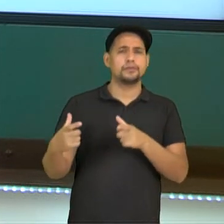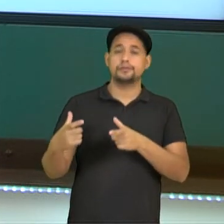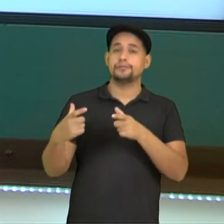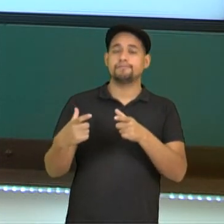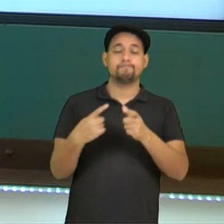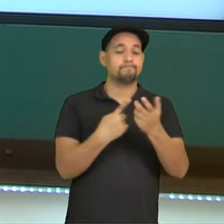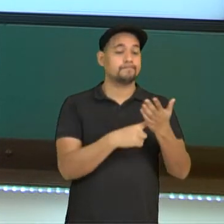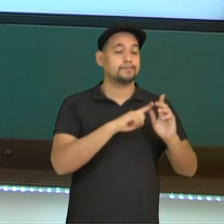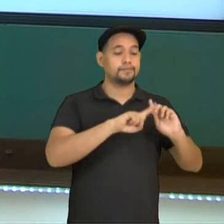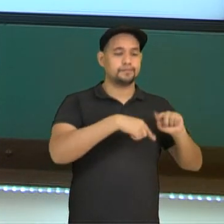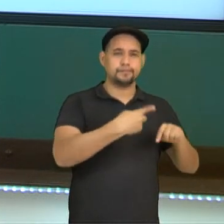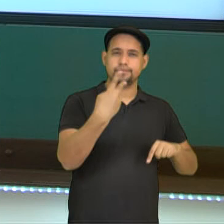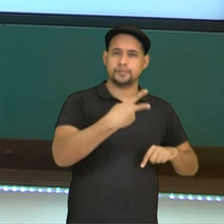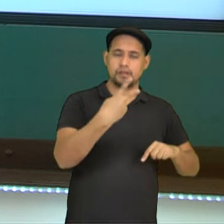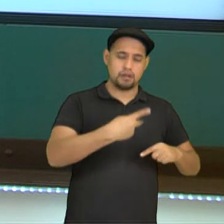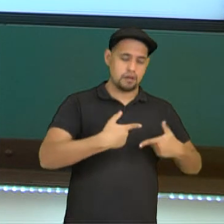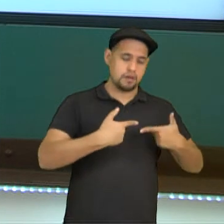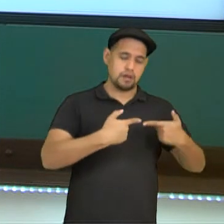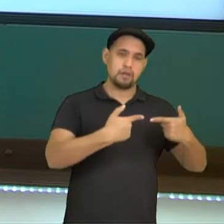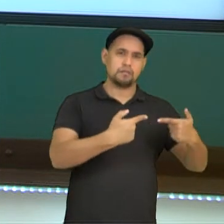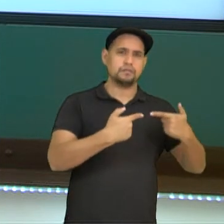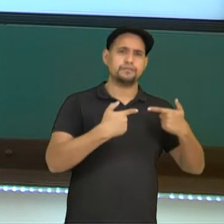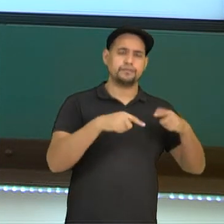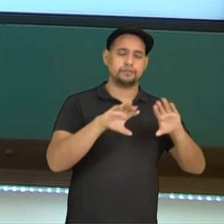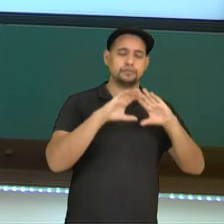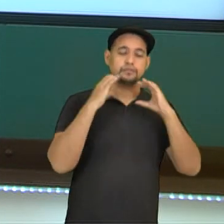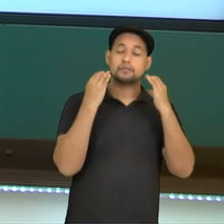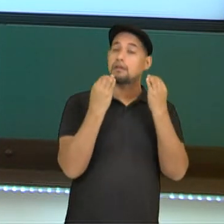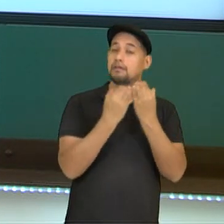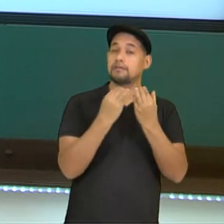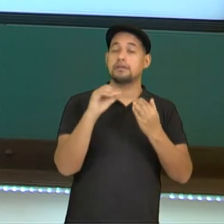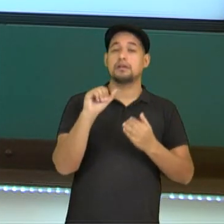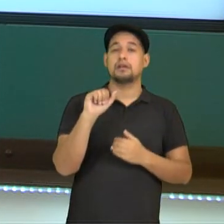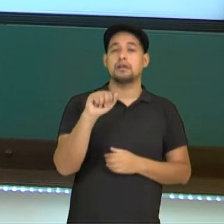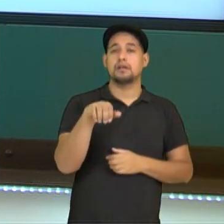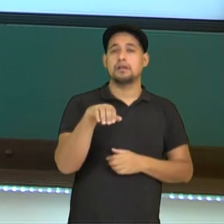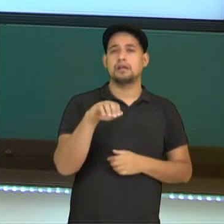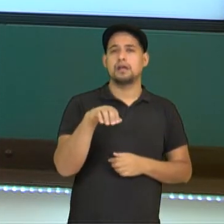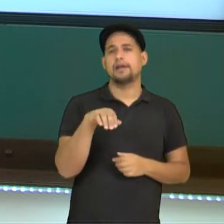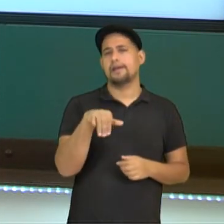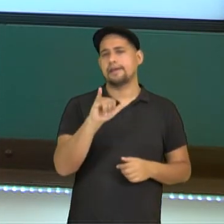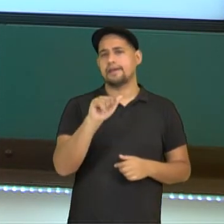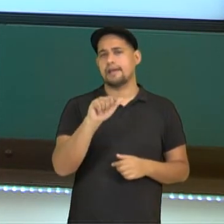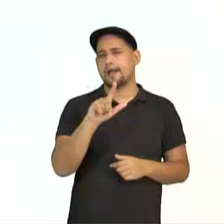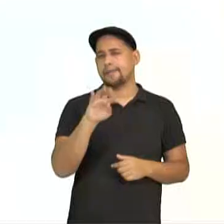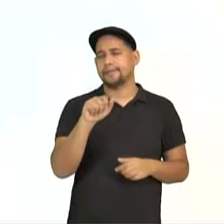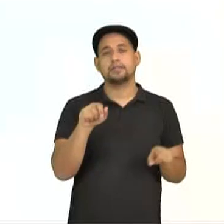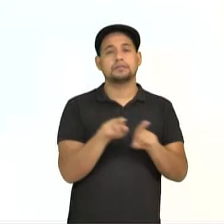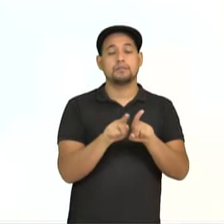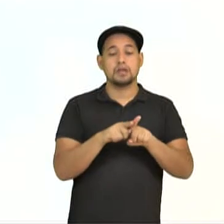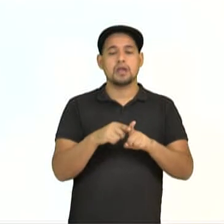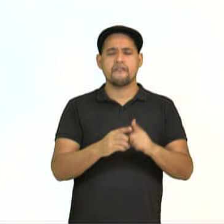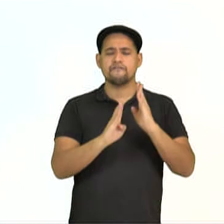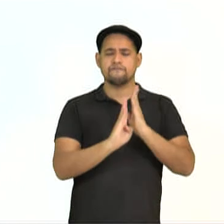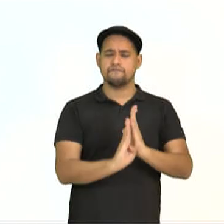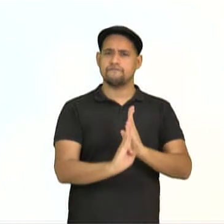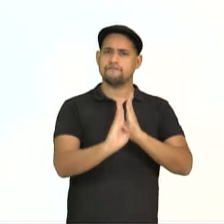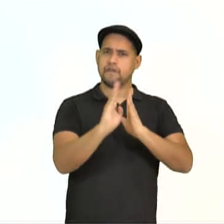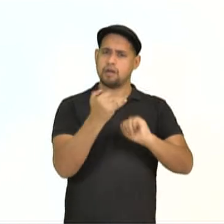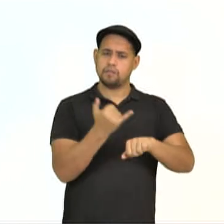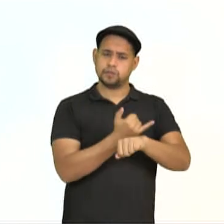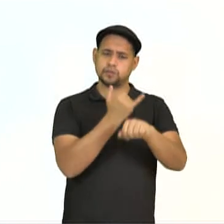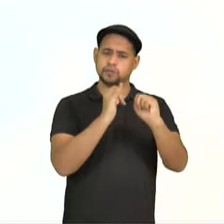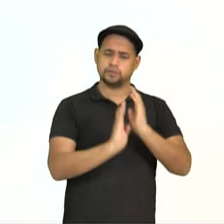tratados depois da Segunda Guerra Mundial, a Conferência de Alta, a Conferência de Potsdam. A Cortina de Ferro é o nome, como